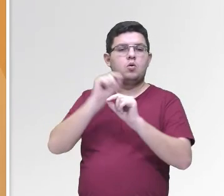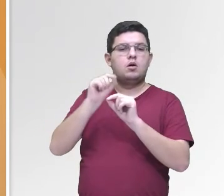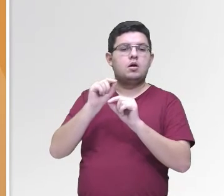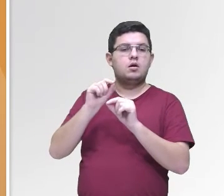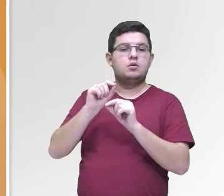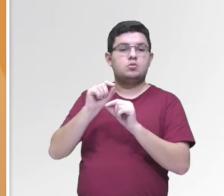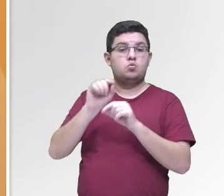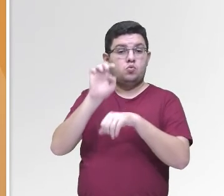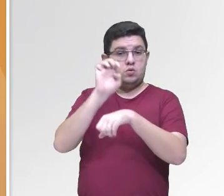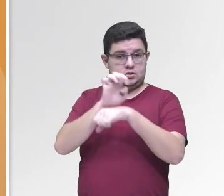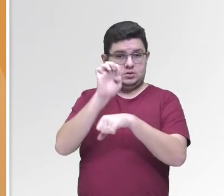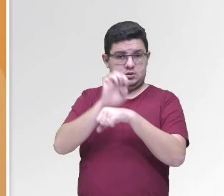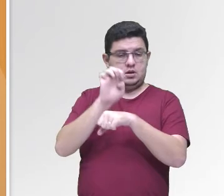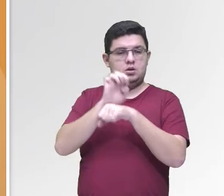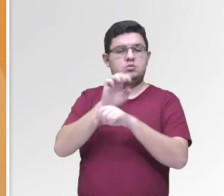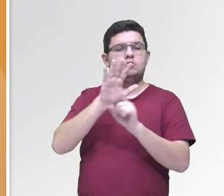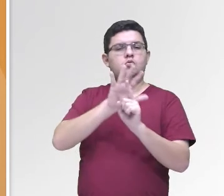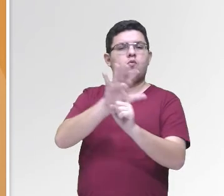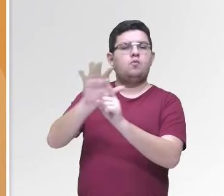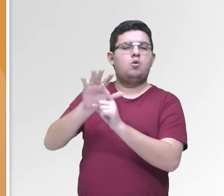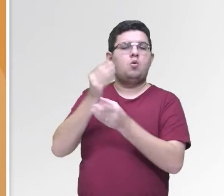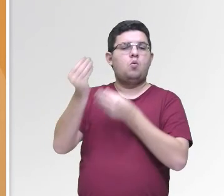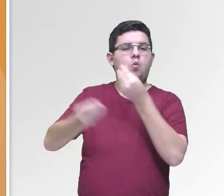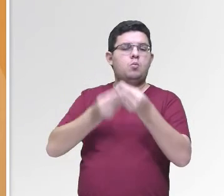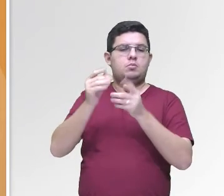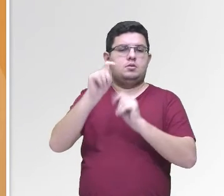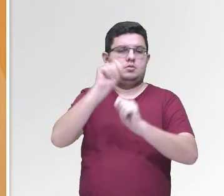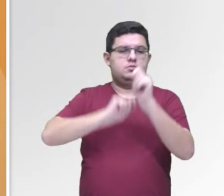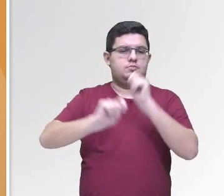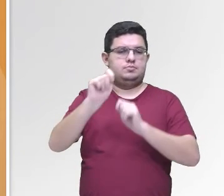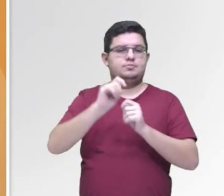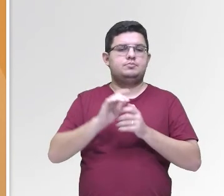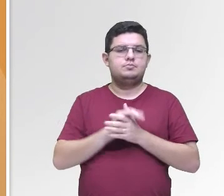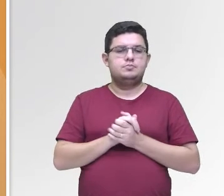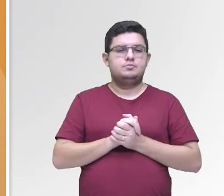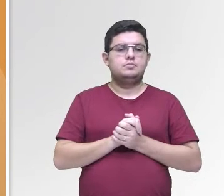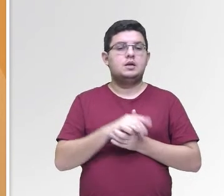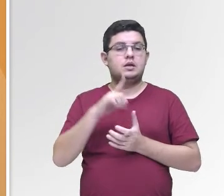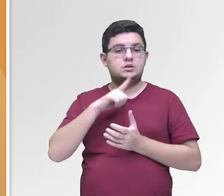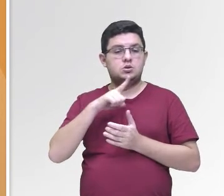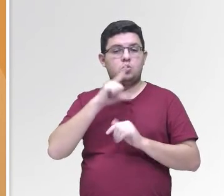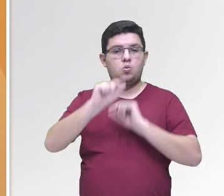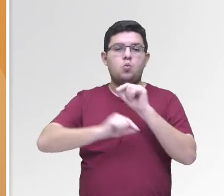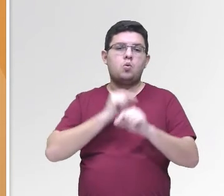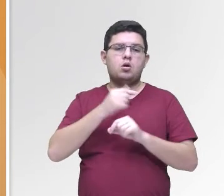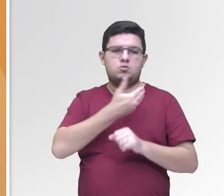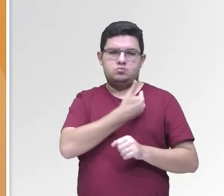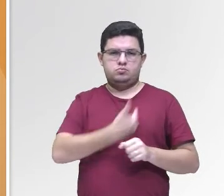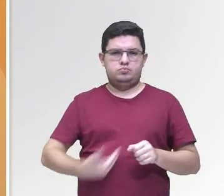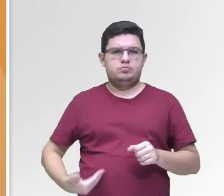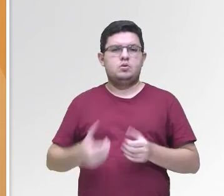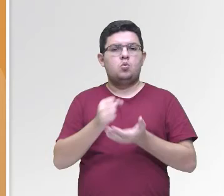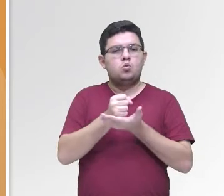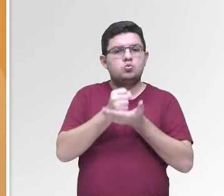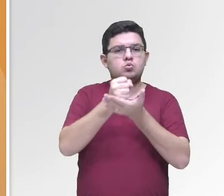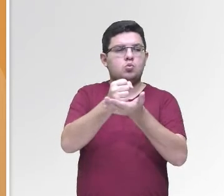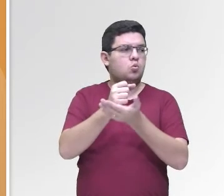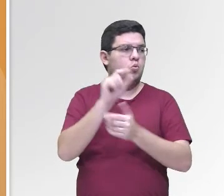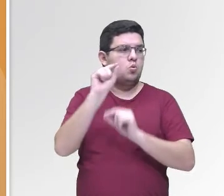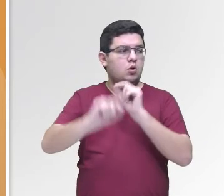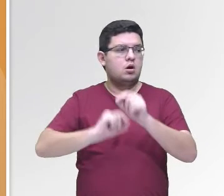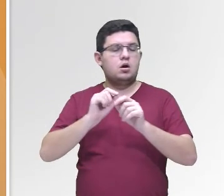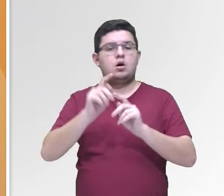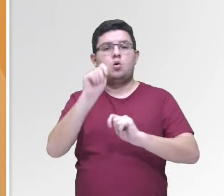economia. Intervenção estatal é o quê? A questão da interferência do Estado na economia. O